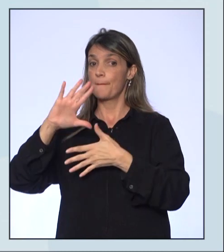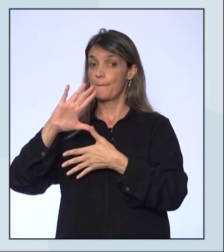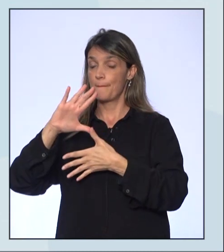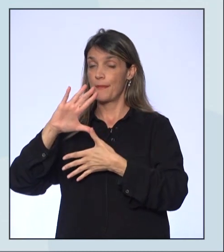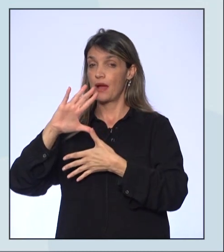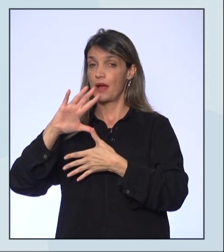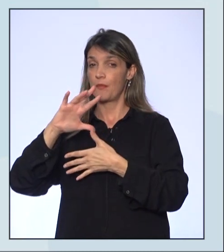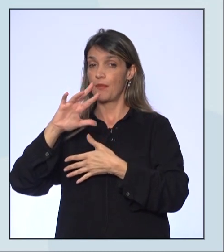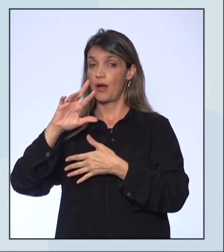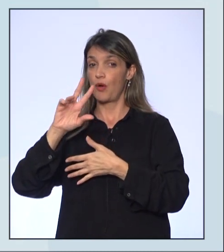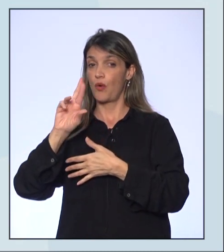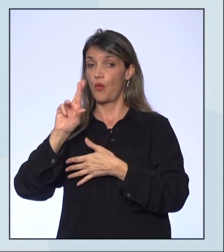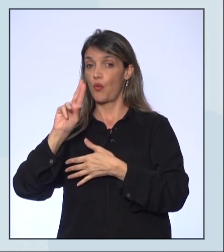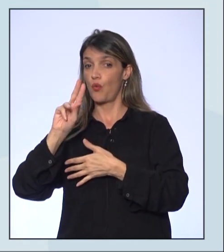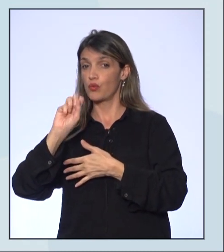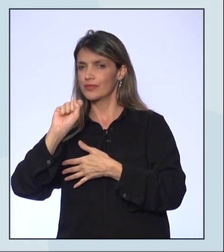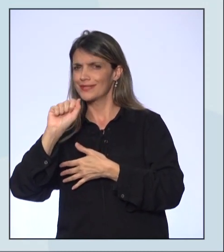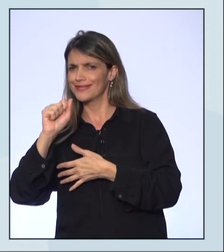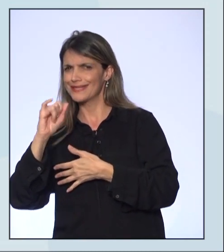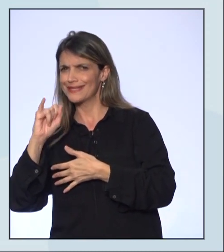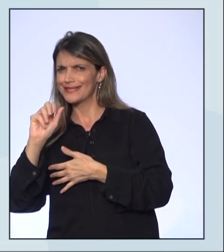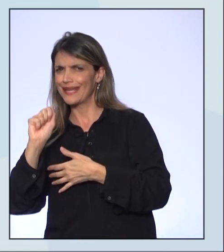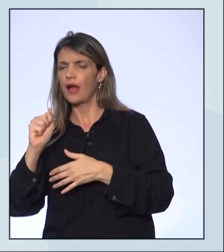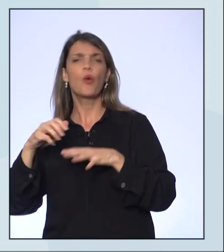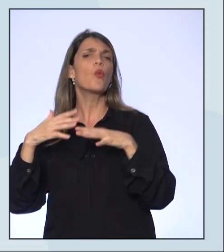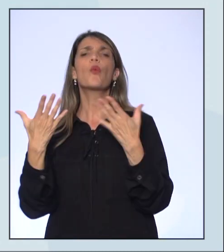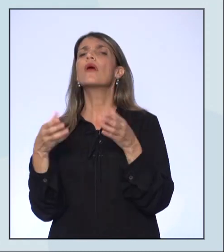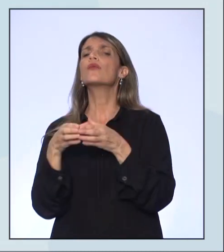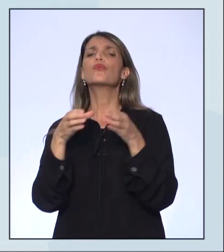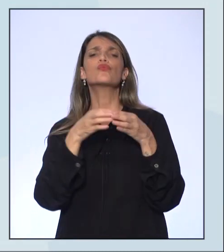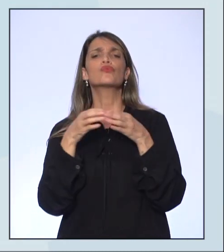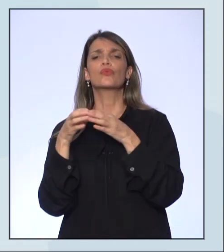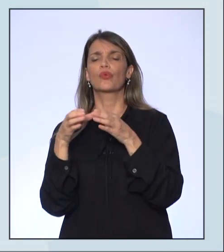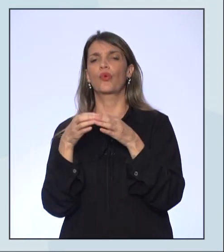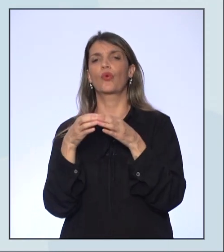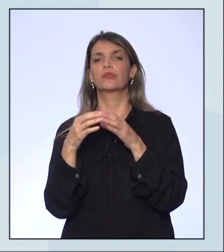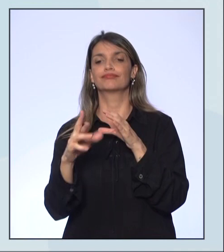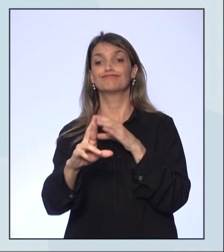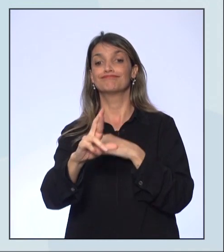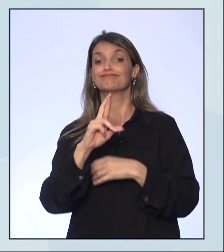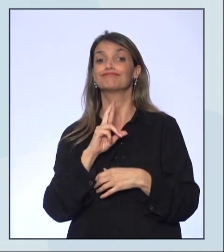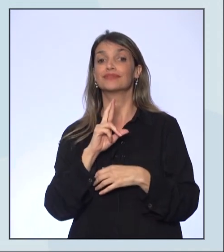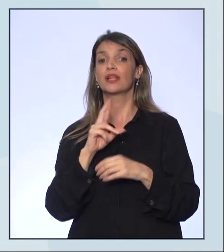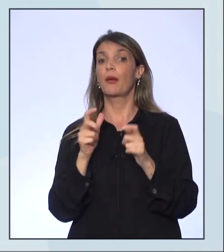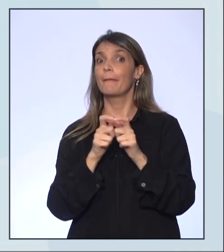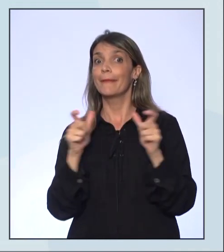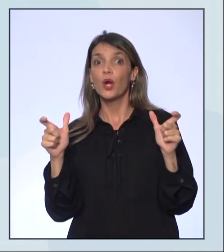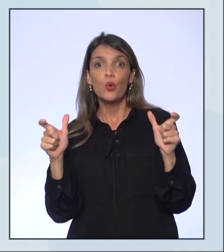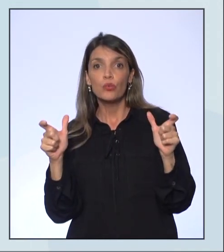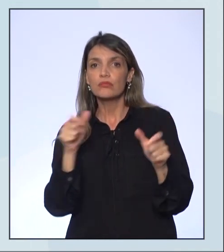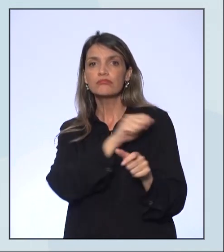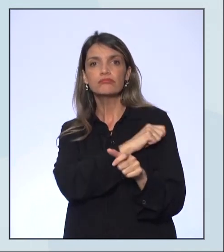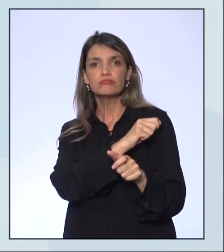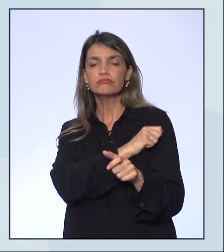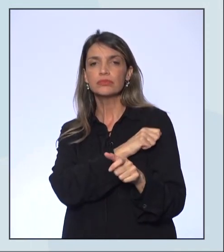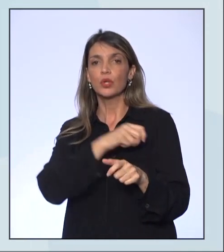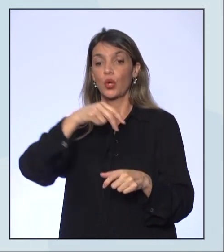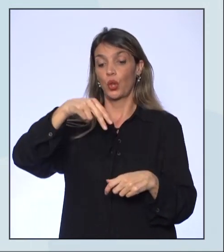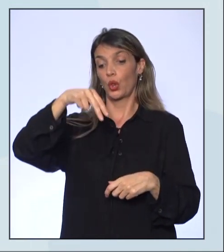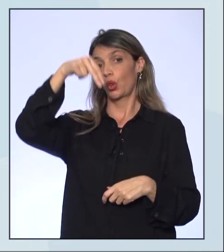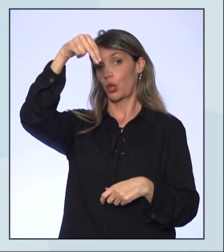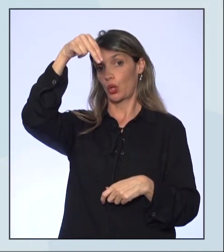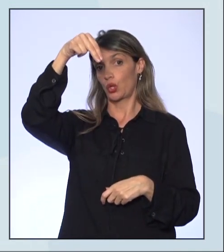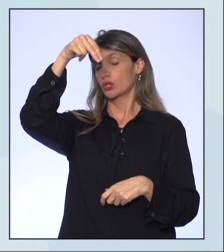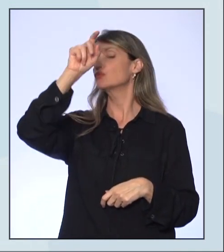ex-União Soviética, faz parte de qual grupo? Aí colocaram como resposta, a maioria dos alunos colocou como norte. E